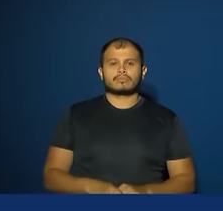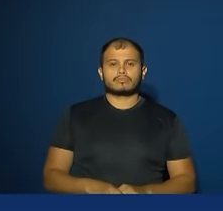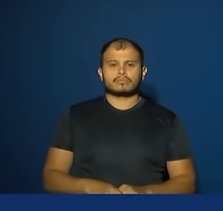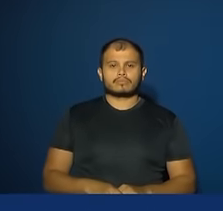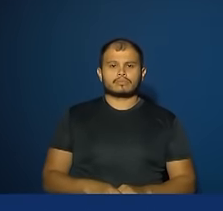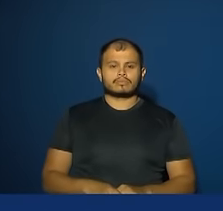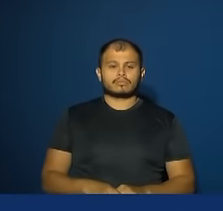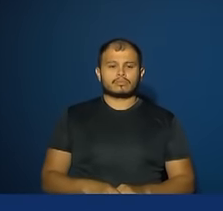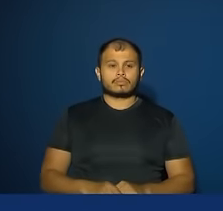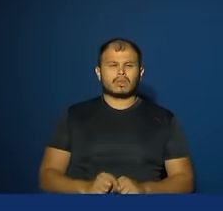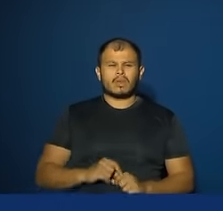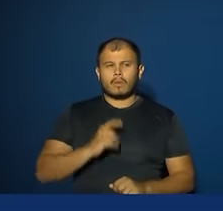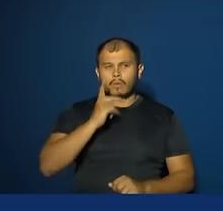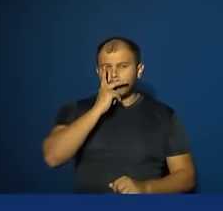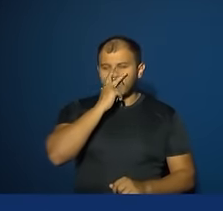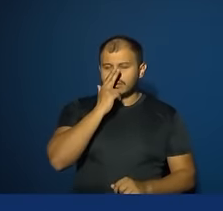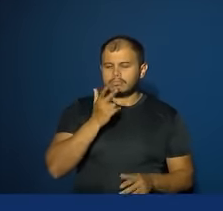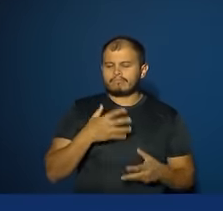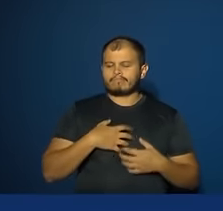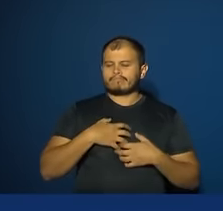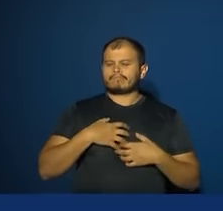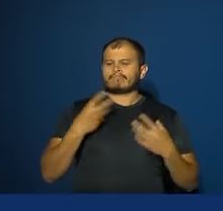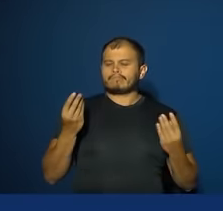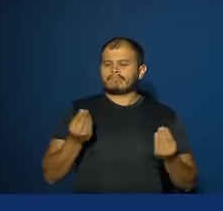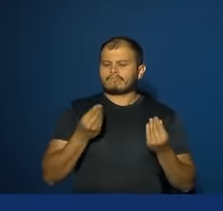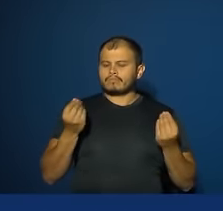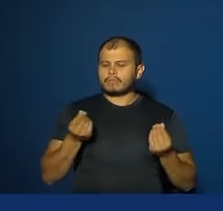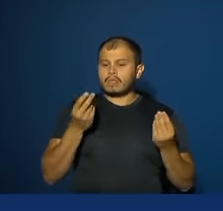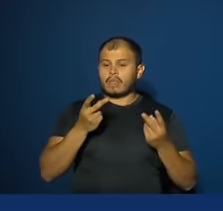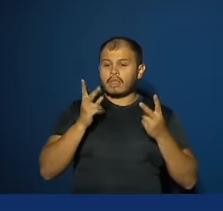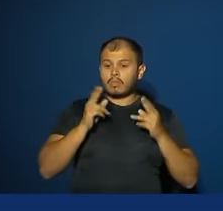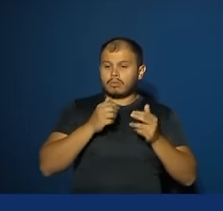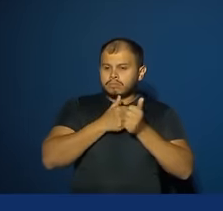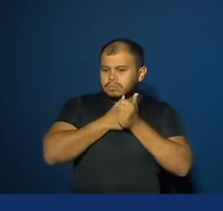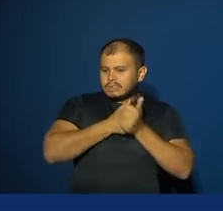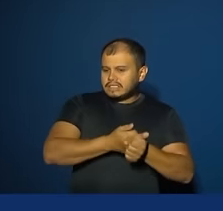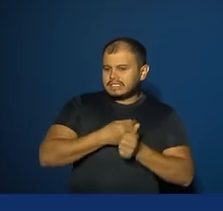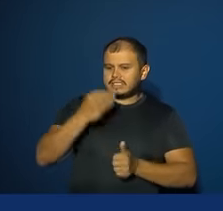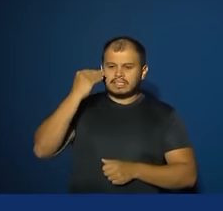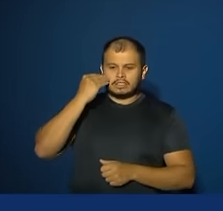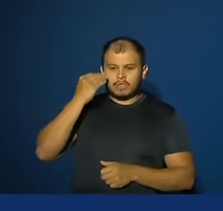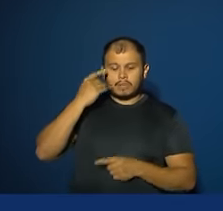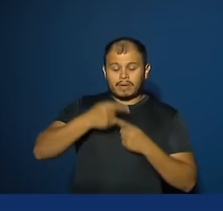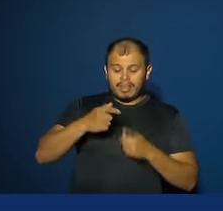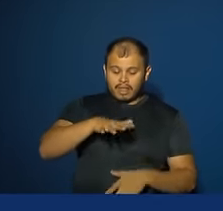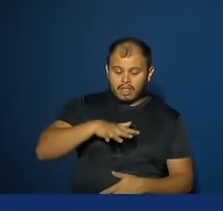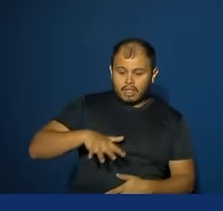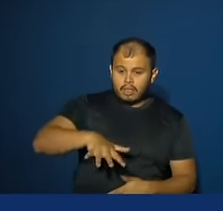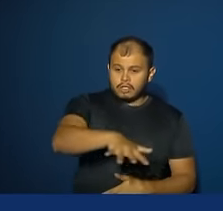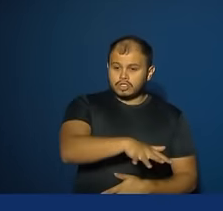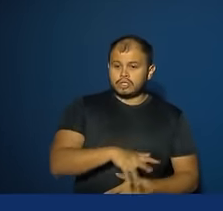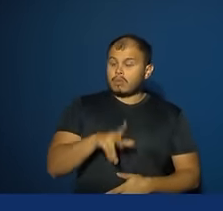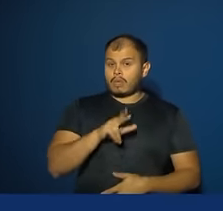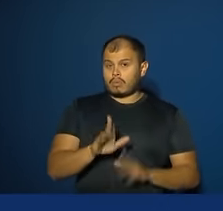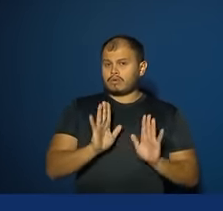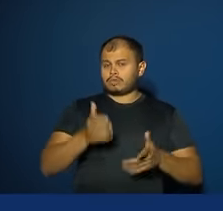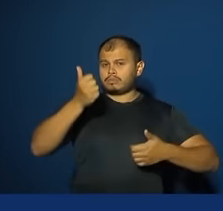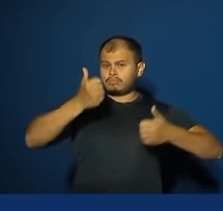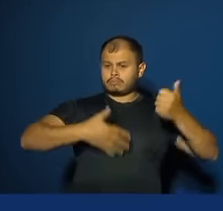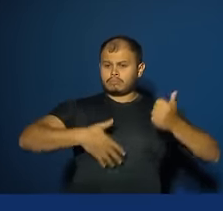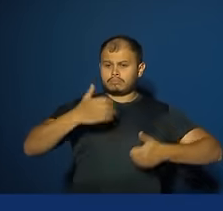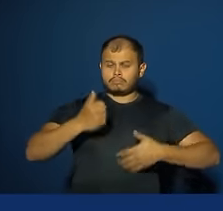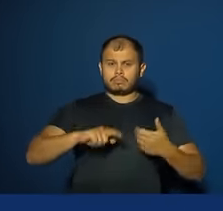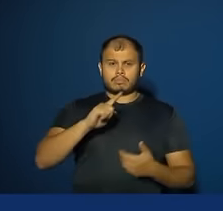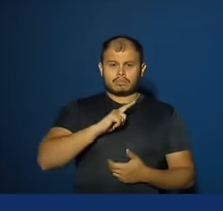William que e você buscou um pouco a história porque aquela região é realmente isso e o que você falou né